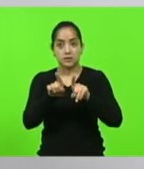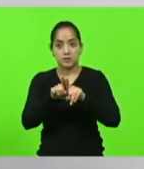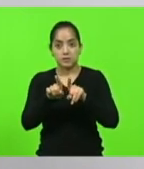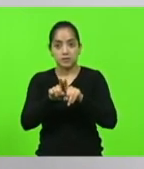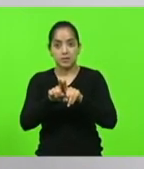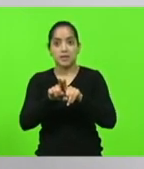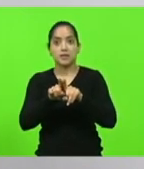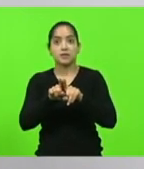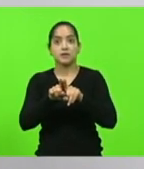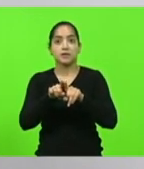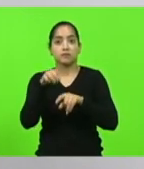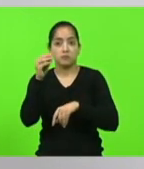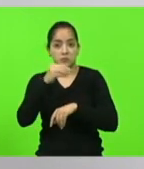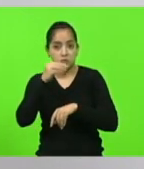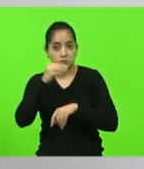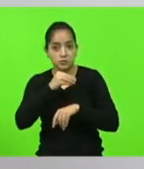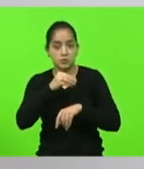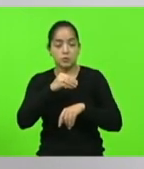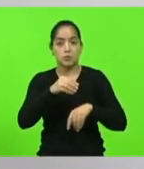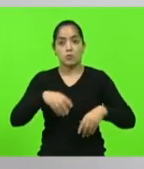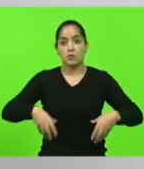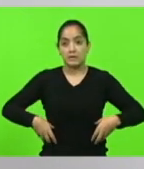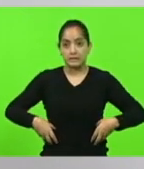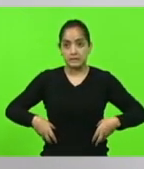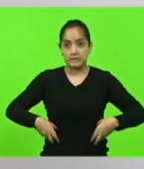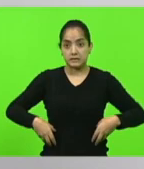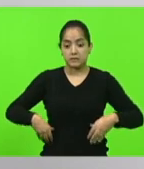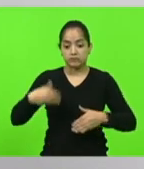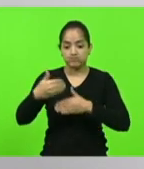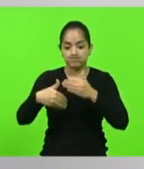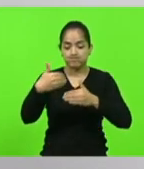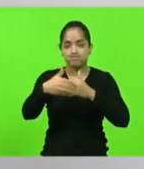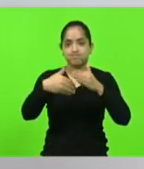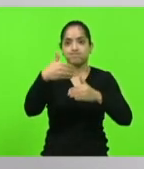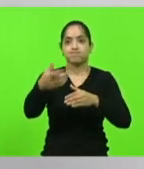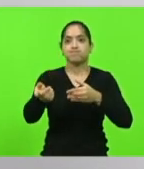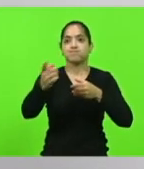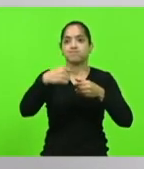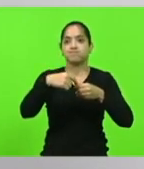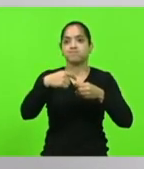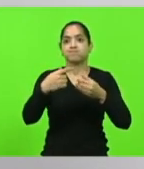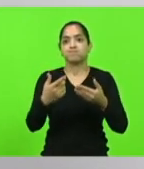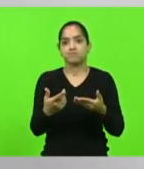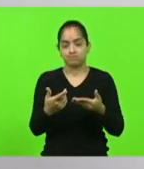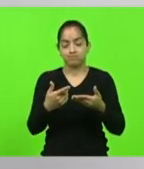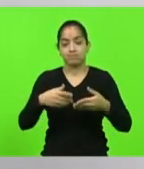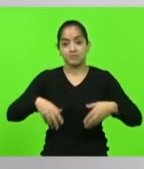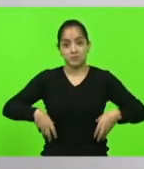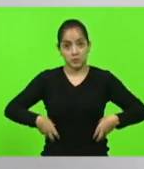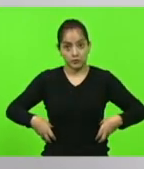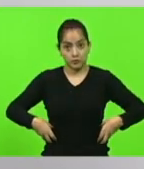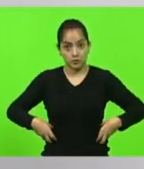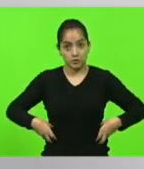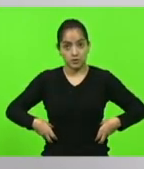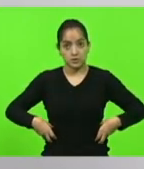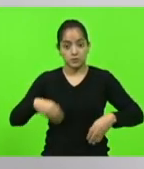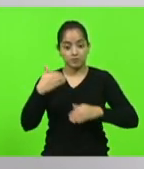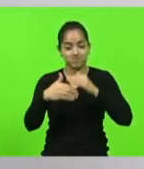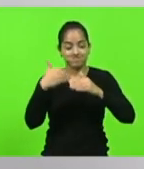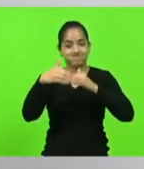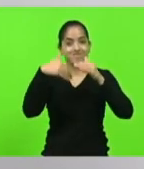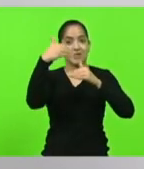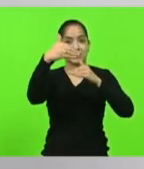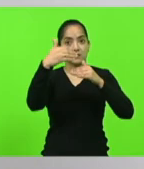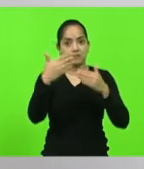renal crônica lesão renal progressiva e Irreversível da função dos rins em sua fase mais avançada